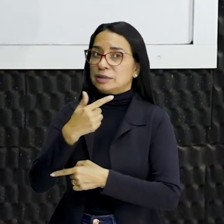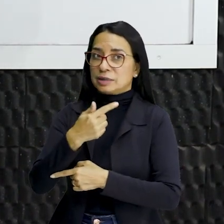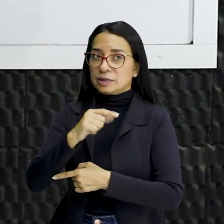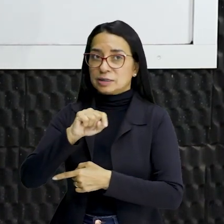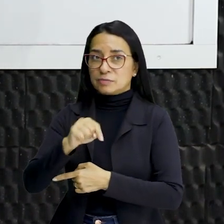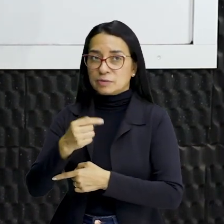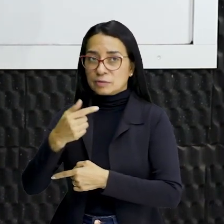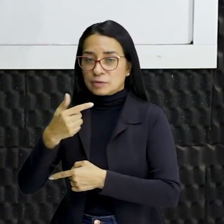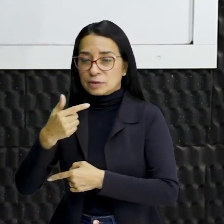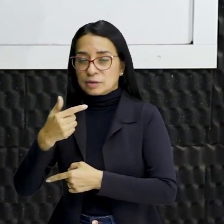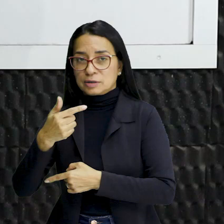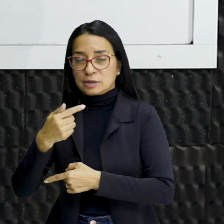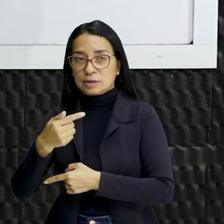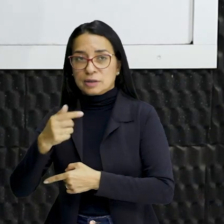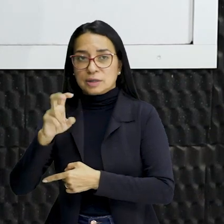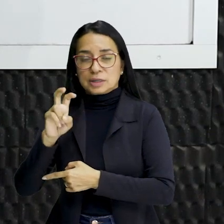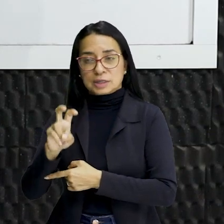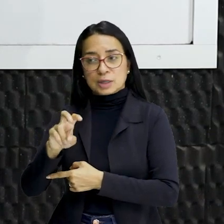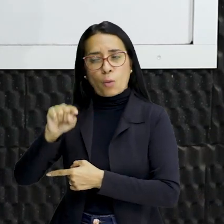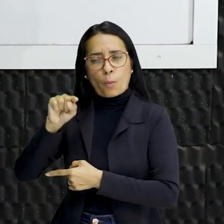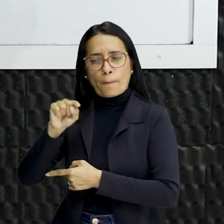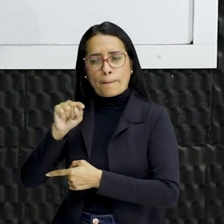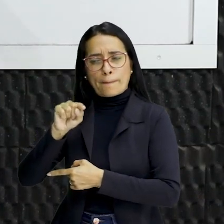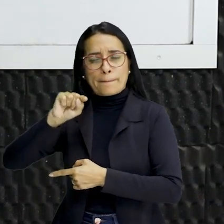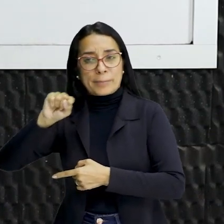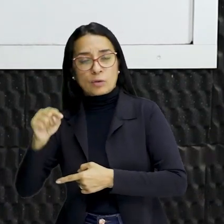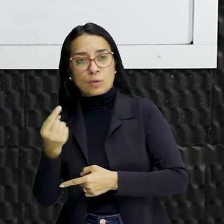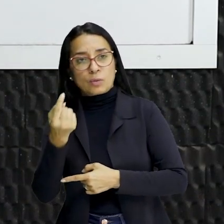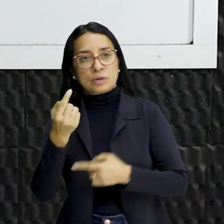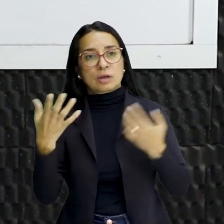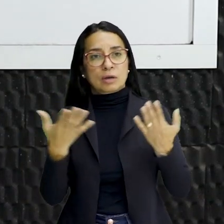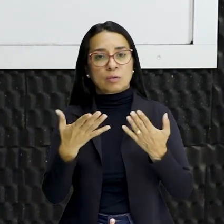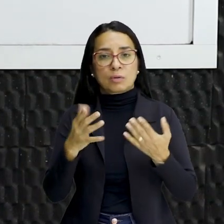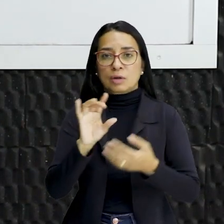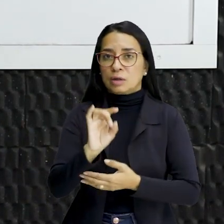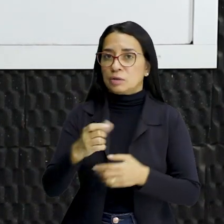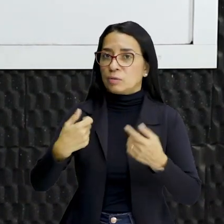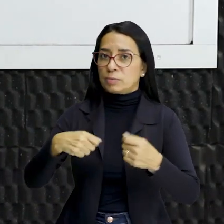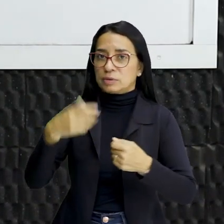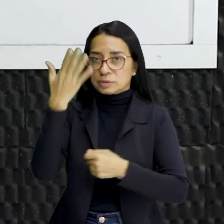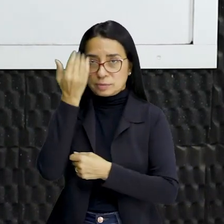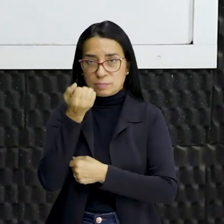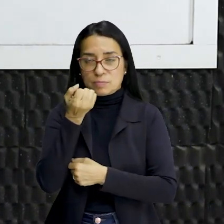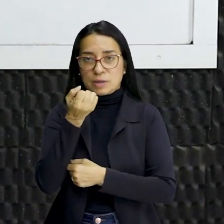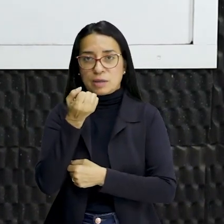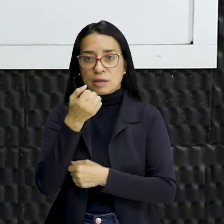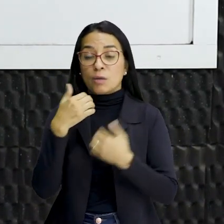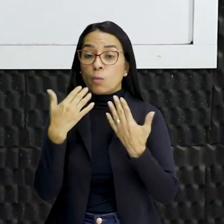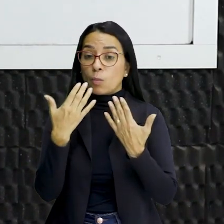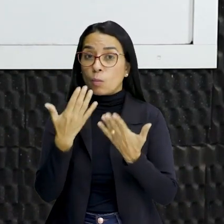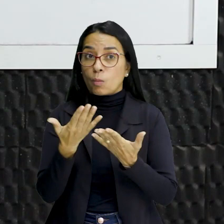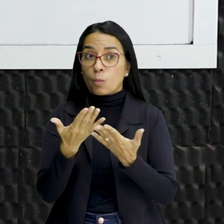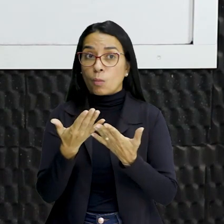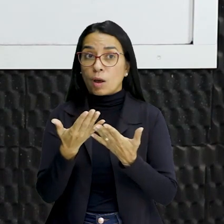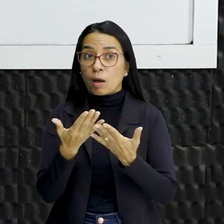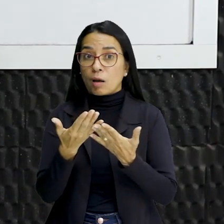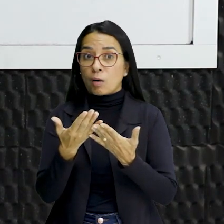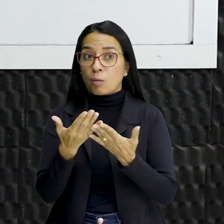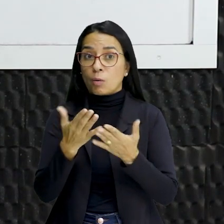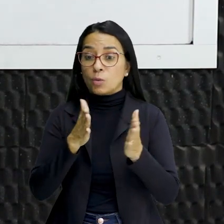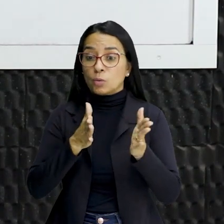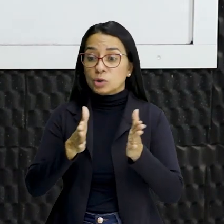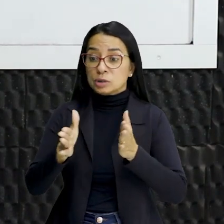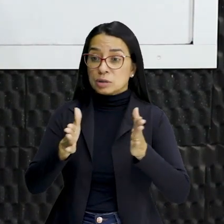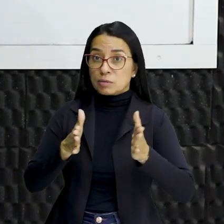empresa foi 3,75 milhões turminha agora só basta eu saber e